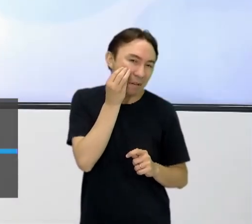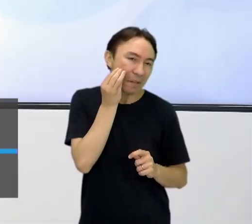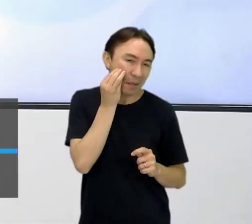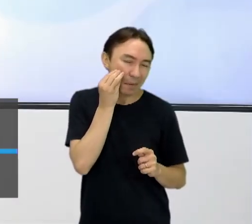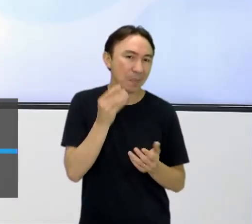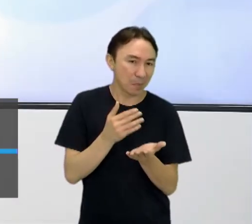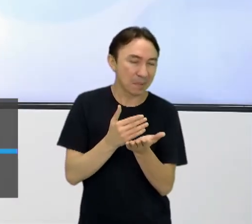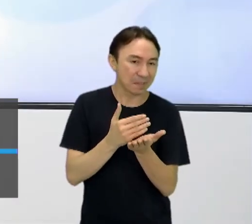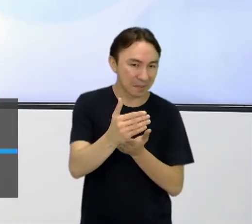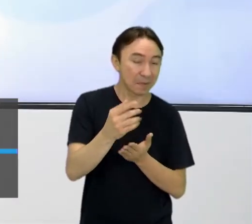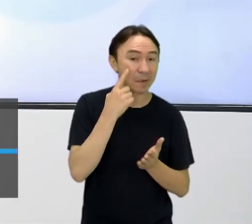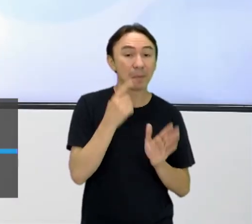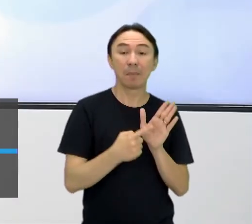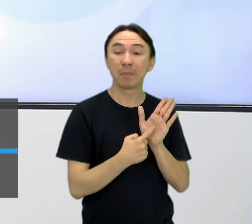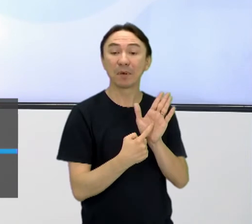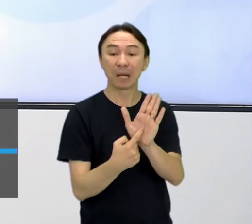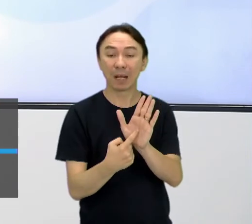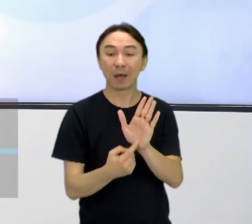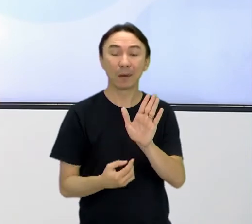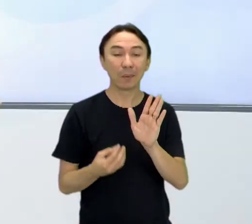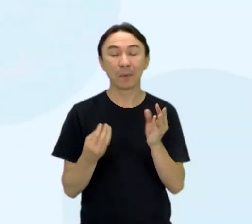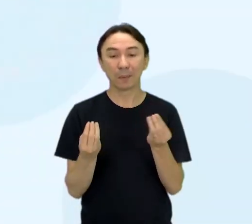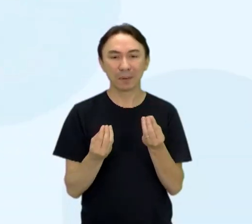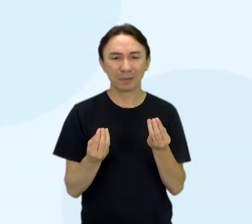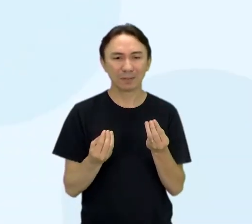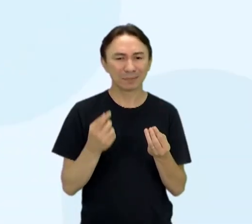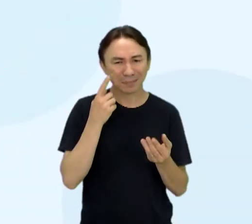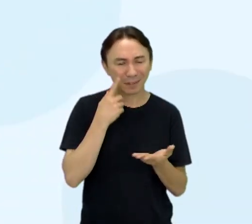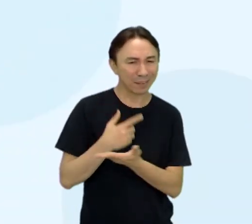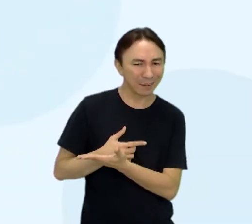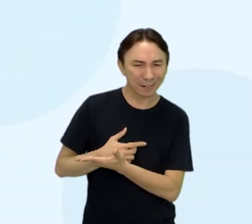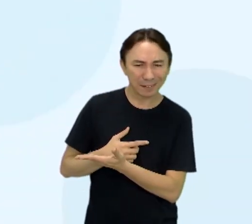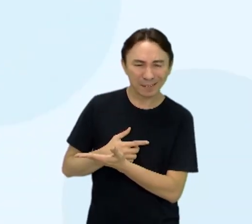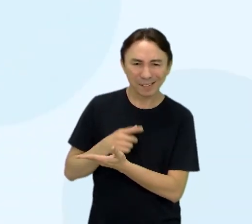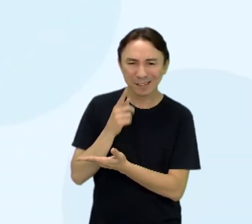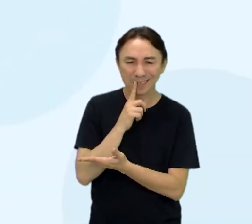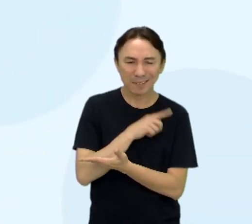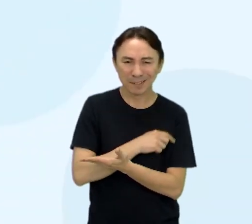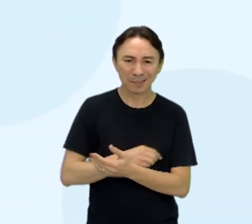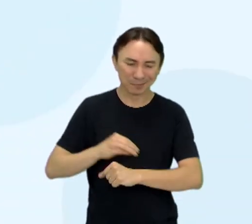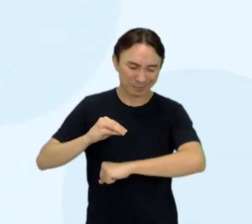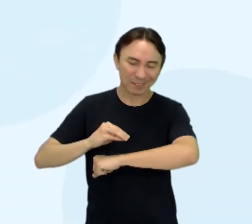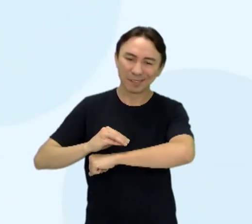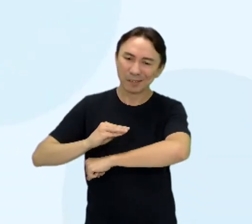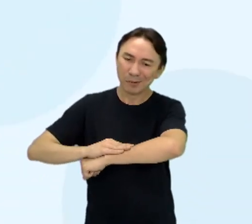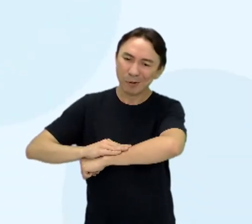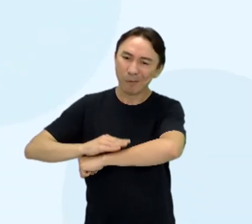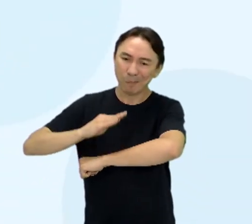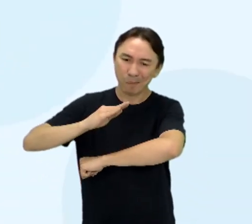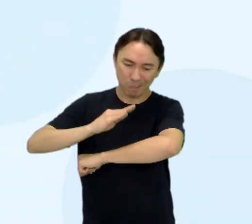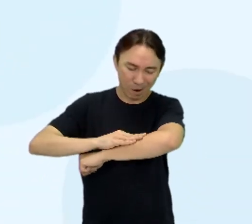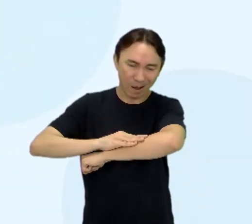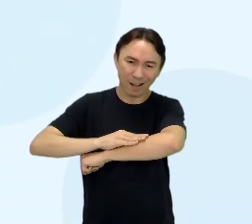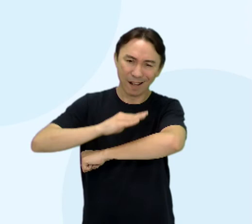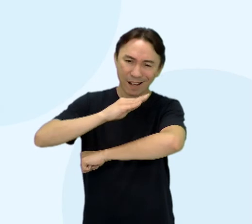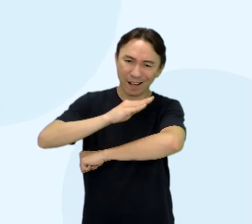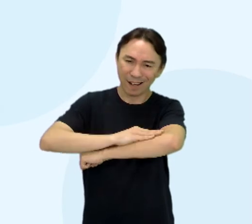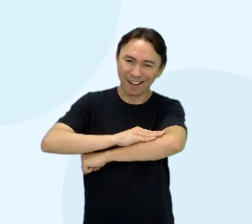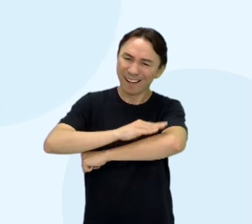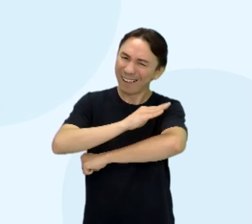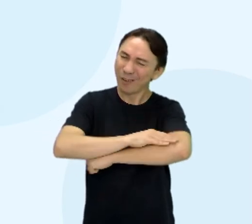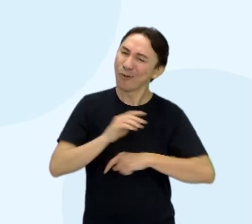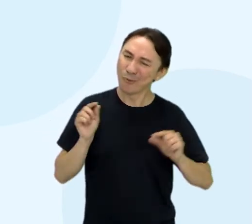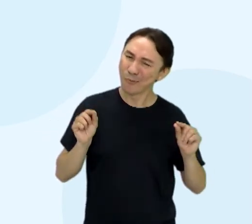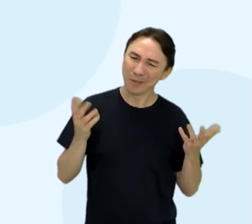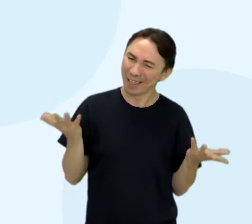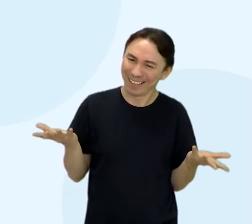atividade. Vamos mostrar para vocês. Então, o que a gente tem? Professor, o que é isso? Temos uma RAM. Temos uma RAM aí, tá? Vamos mostrar a resposta para vocês.